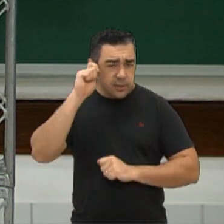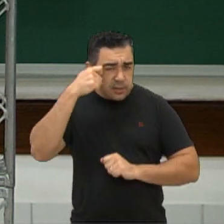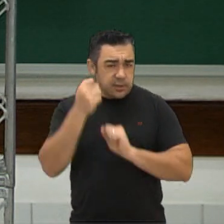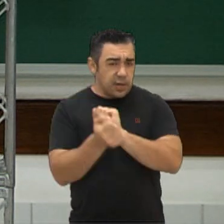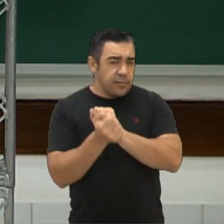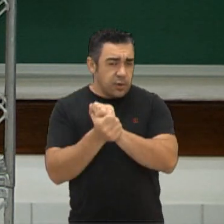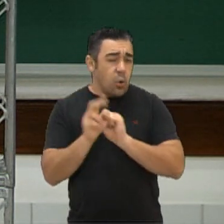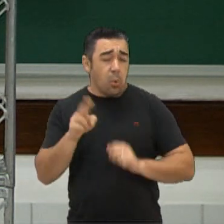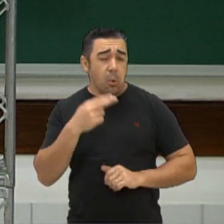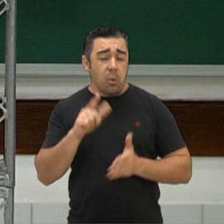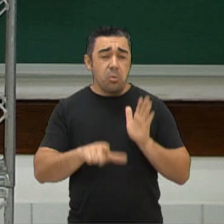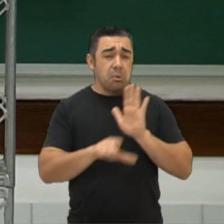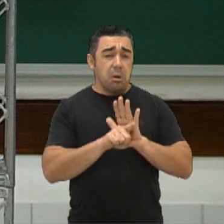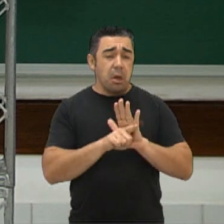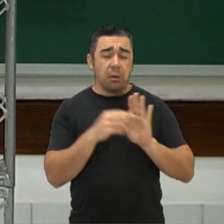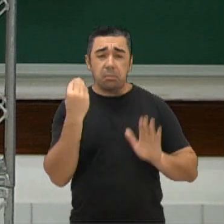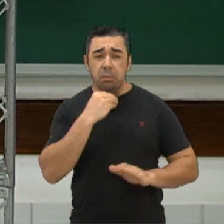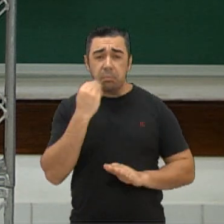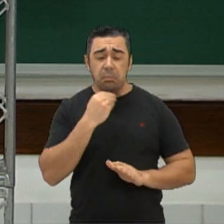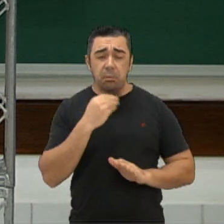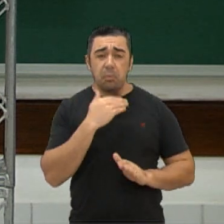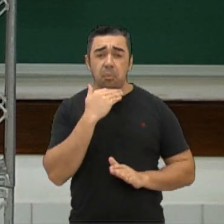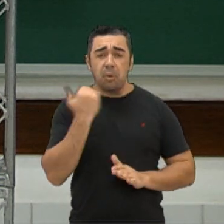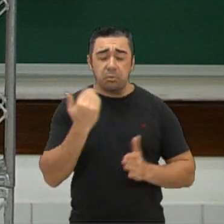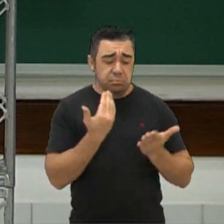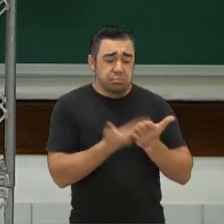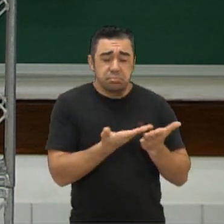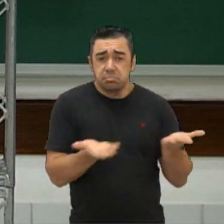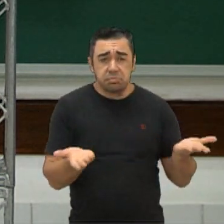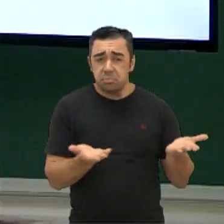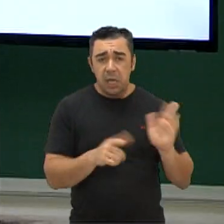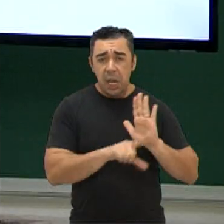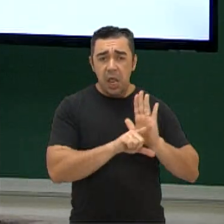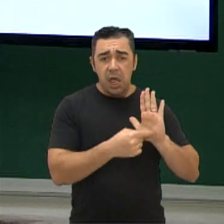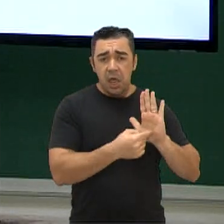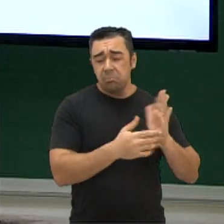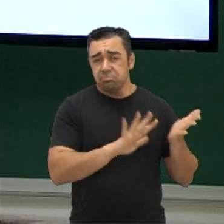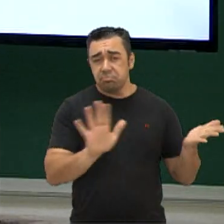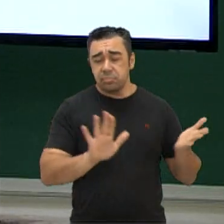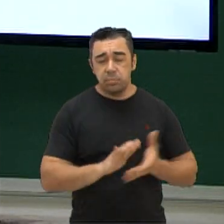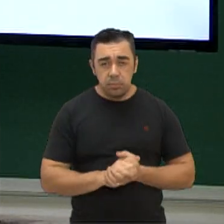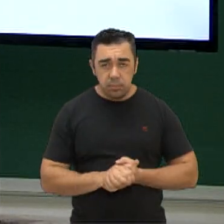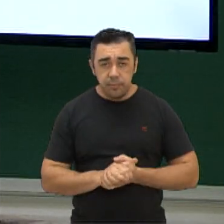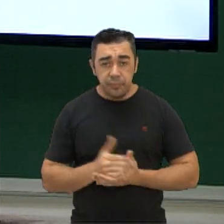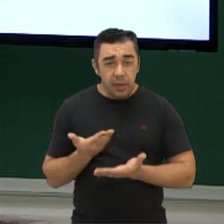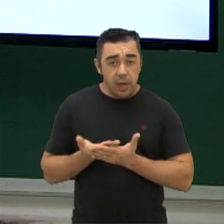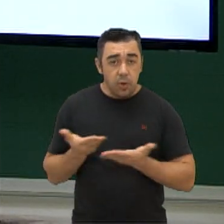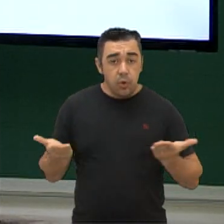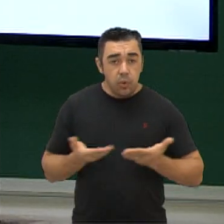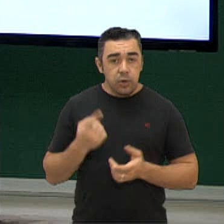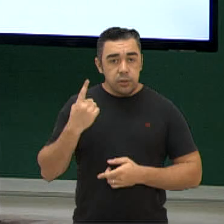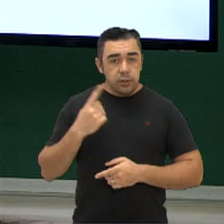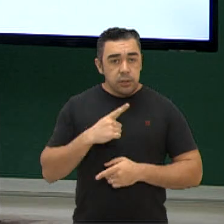consideradas leis de letra morta? Daí nós vamos lembrar também, aqui no na nossa aula de hoje, sobre